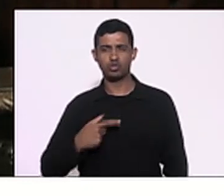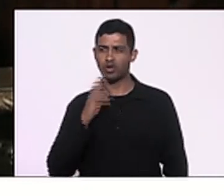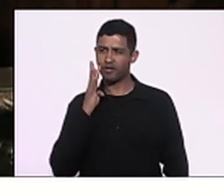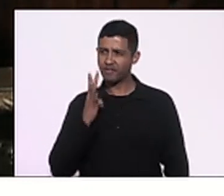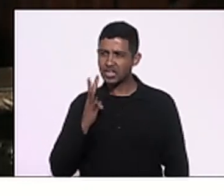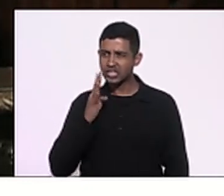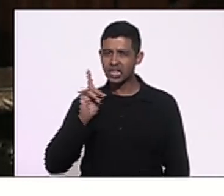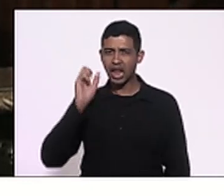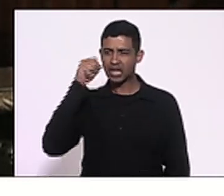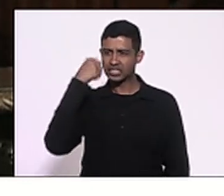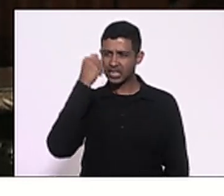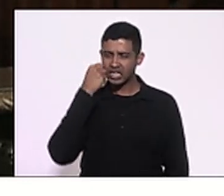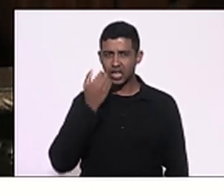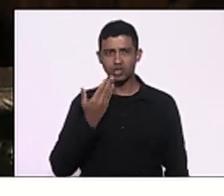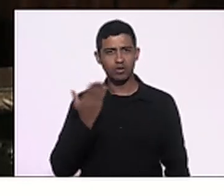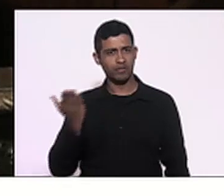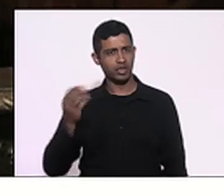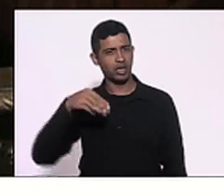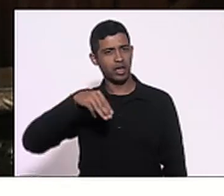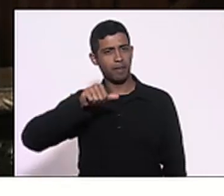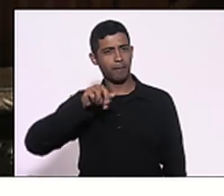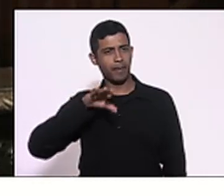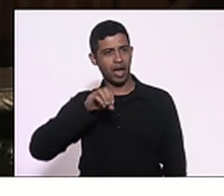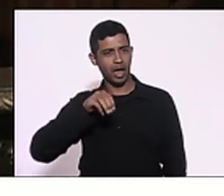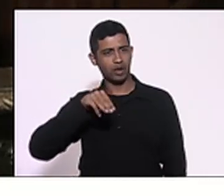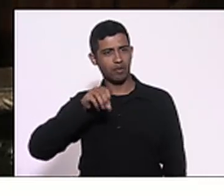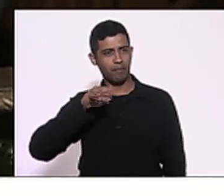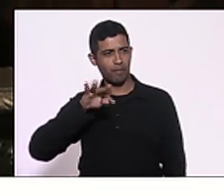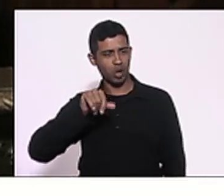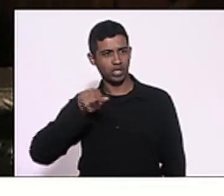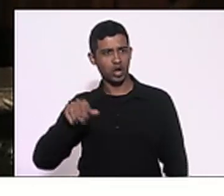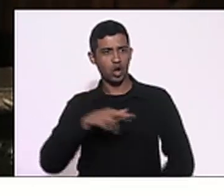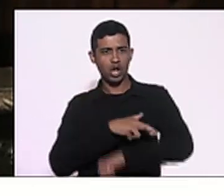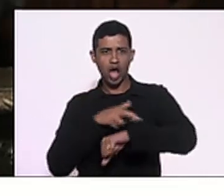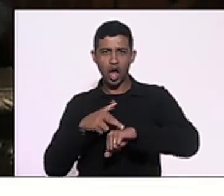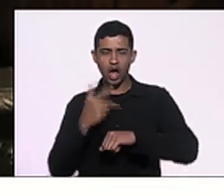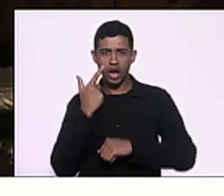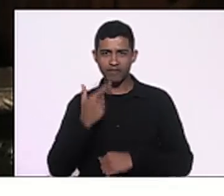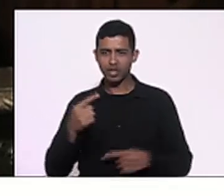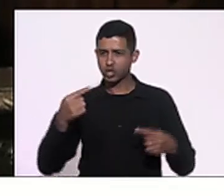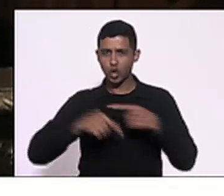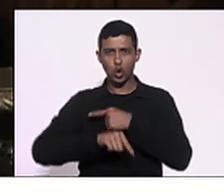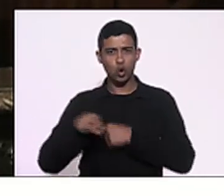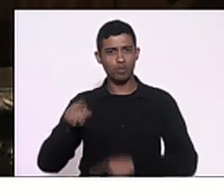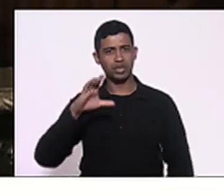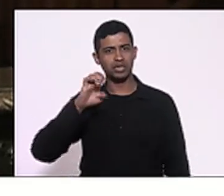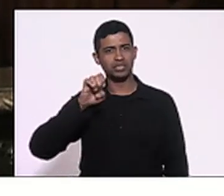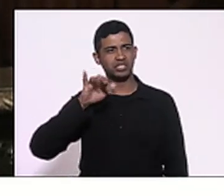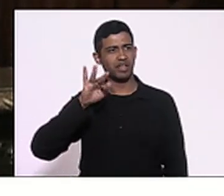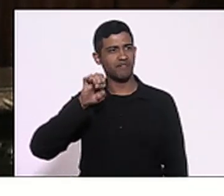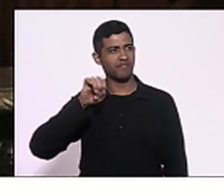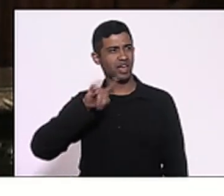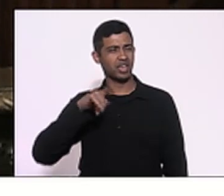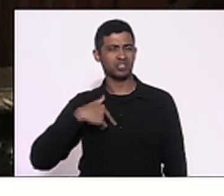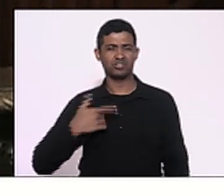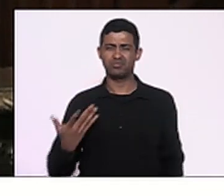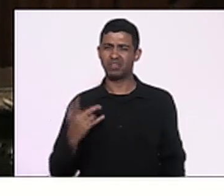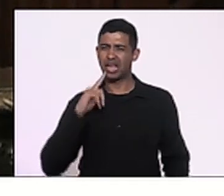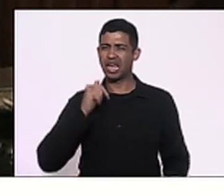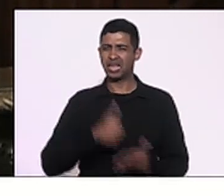como aconteceu no INES. Ele sequer disputou a consulta eleitoral. Sequer disputou. E agora no